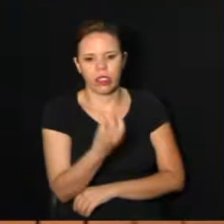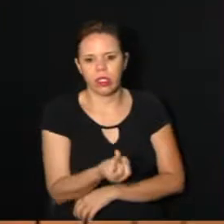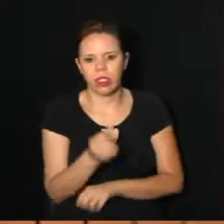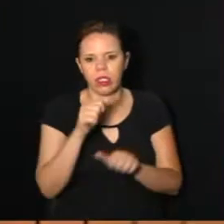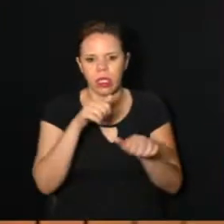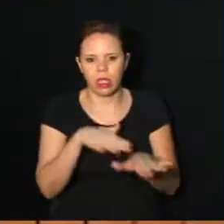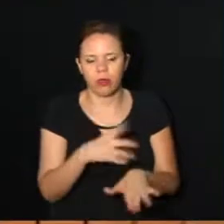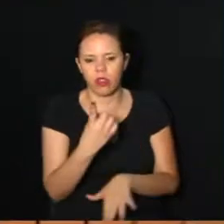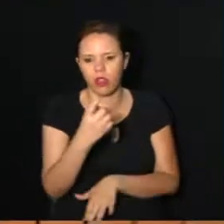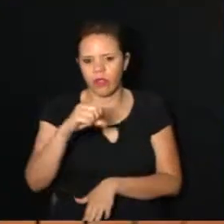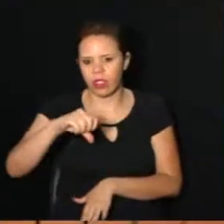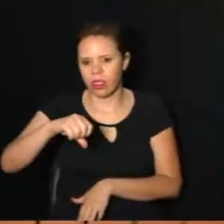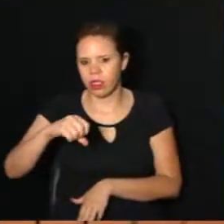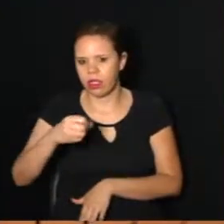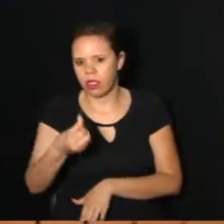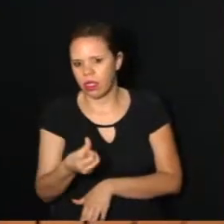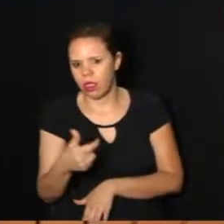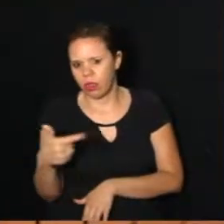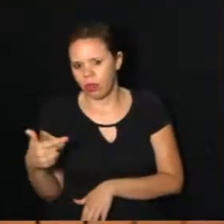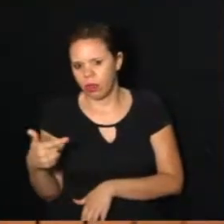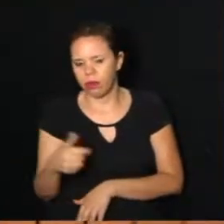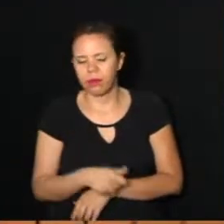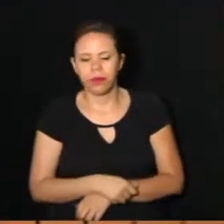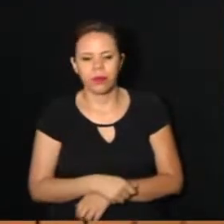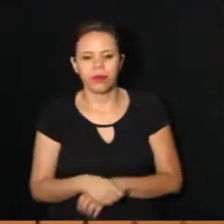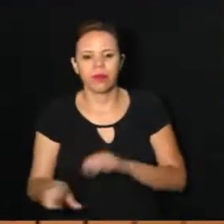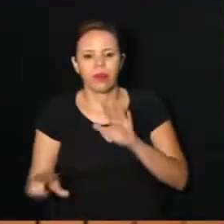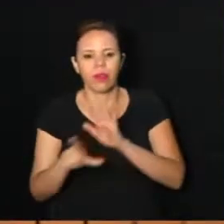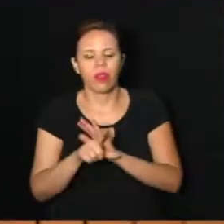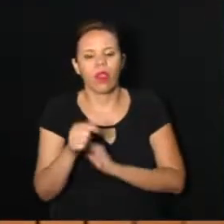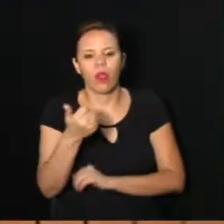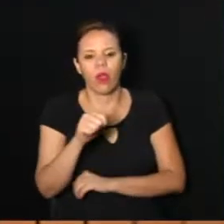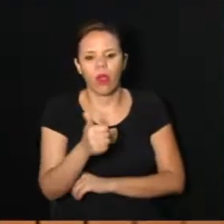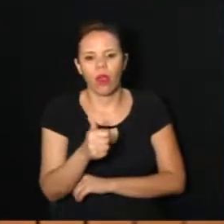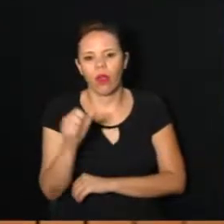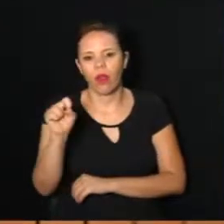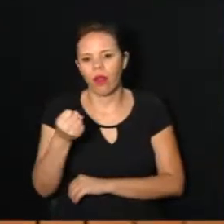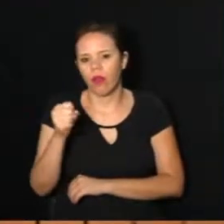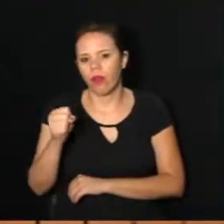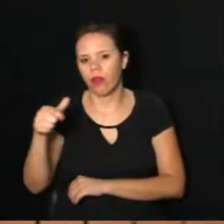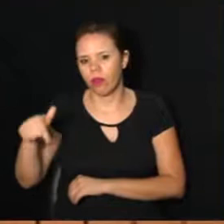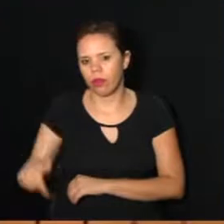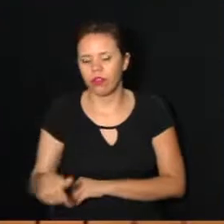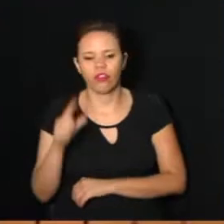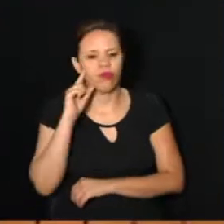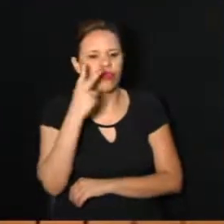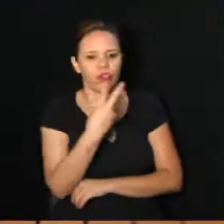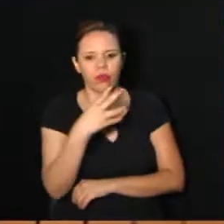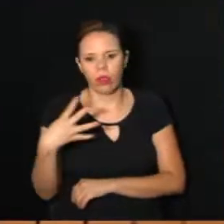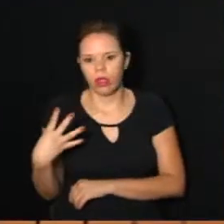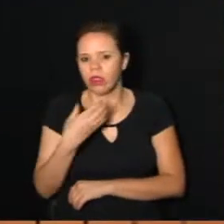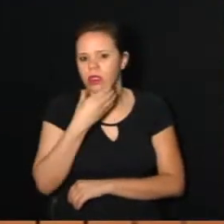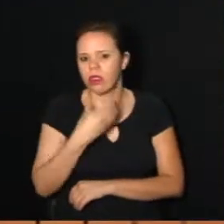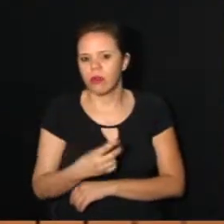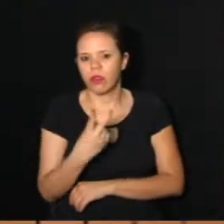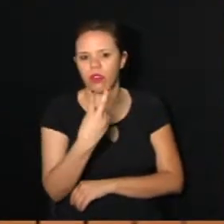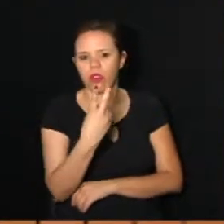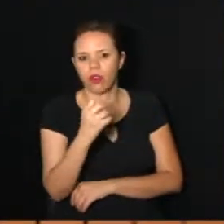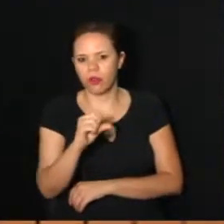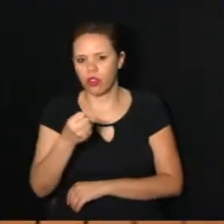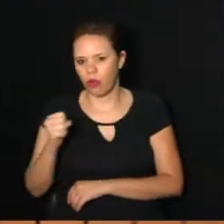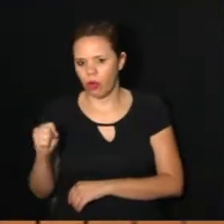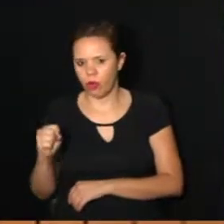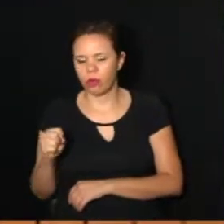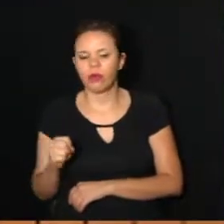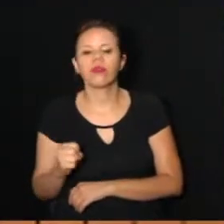de 1962, a Lei 11.887, de 24 de dezembro de 2008,